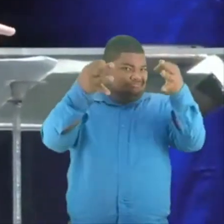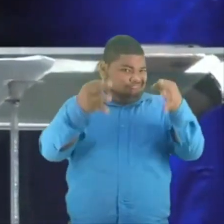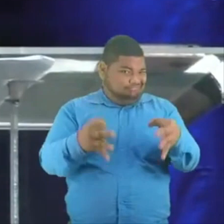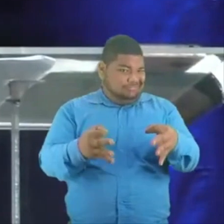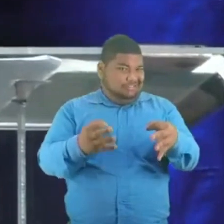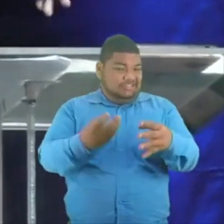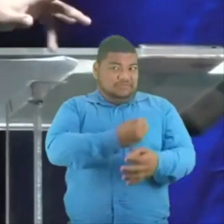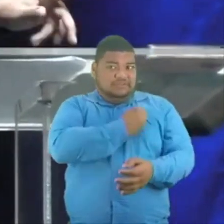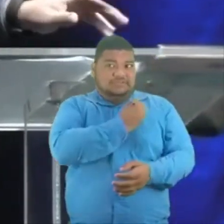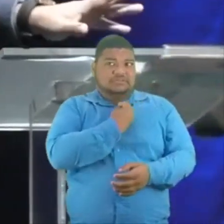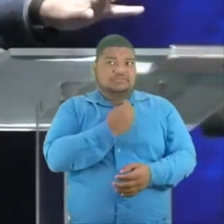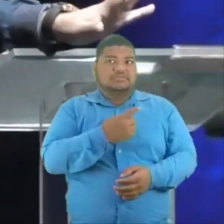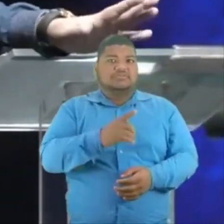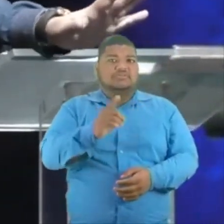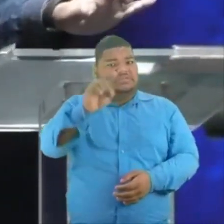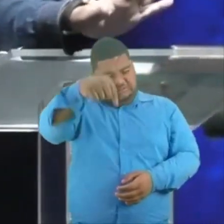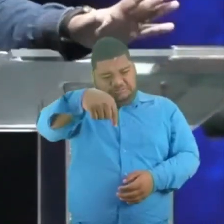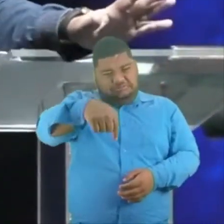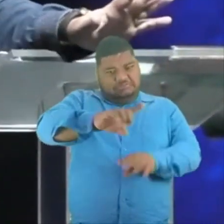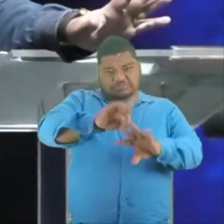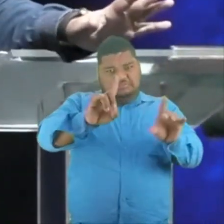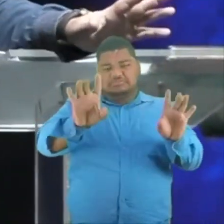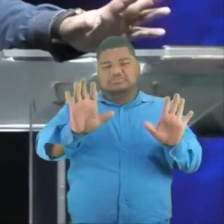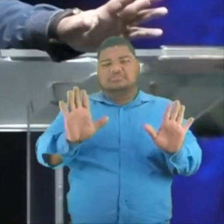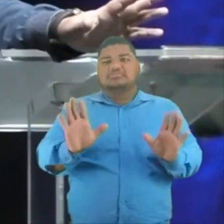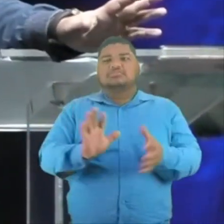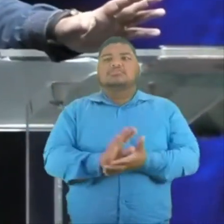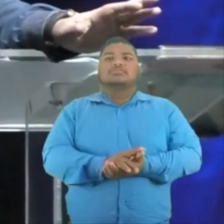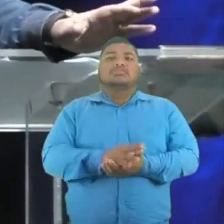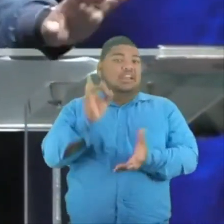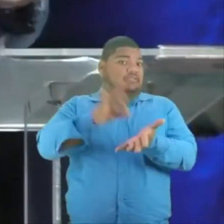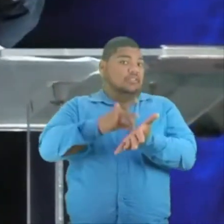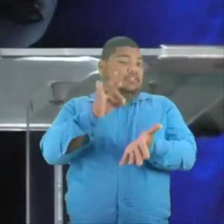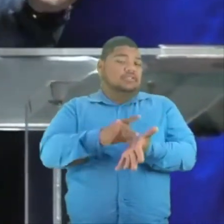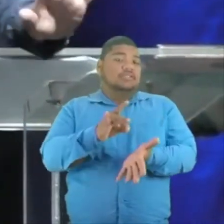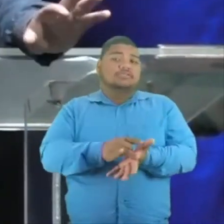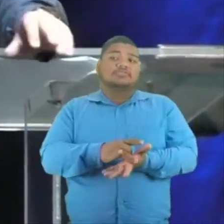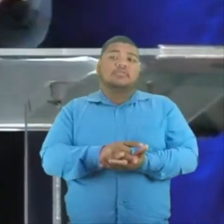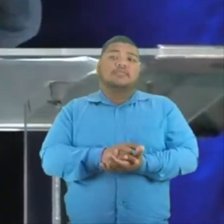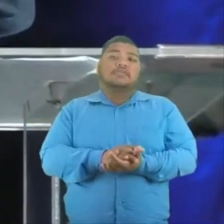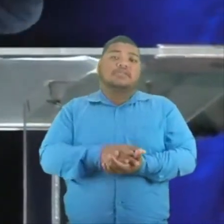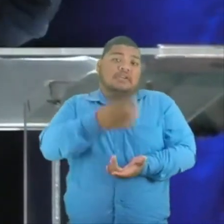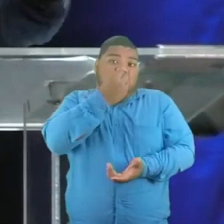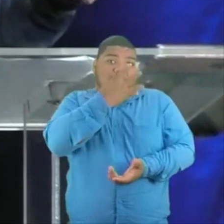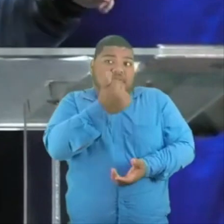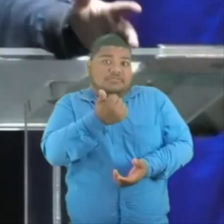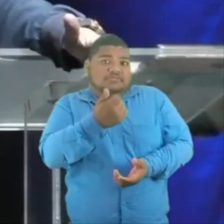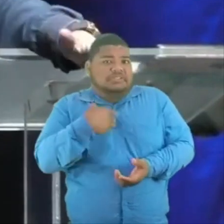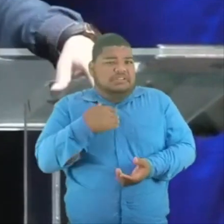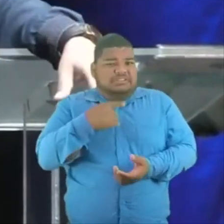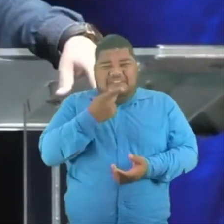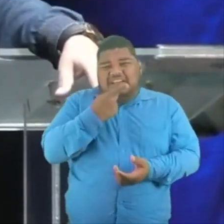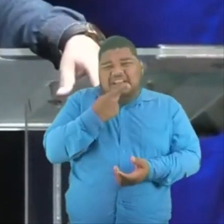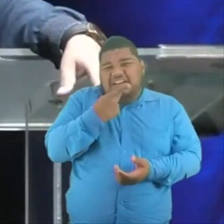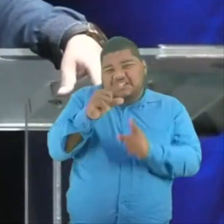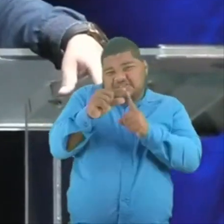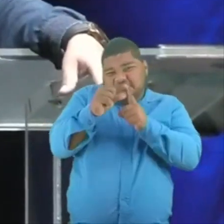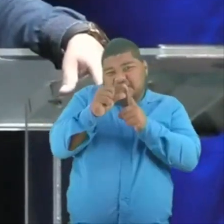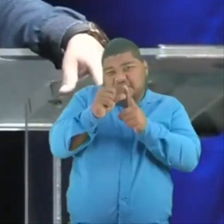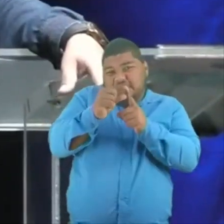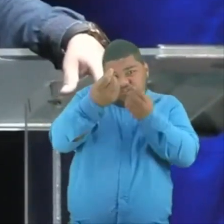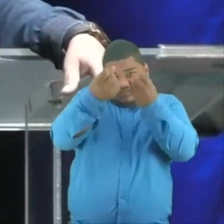vocês, vocês nem aqui estariam, essa é a verdade. Se tudo corresse bem, eu não estaria nem falando essas palavras para